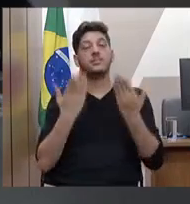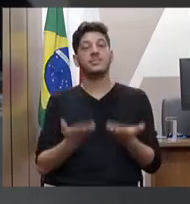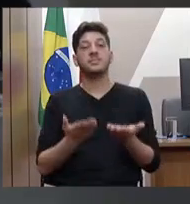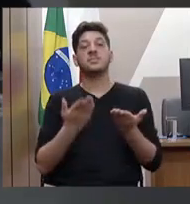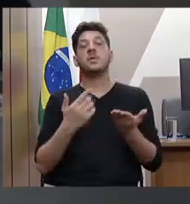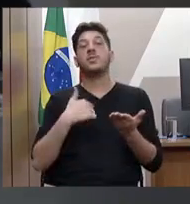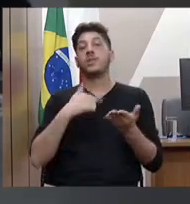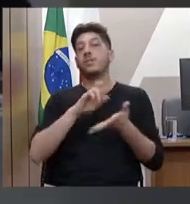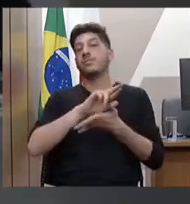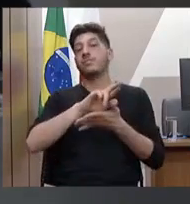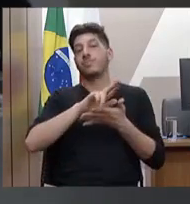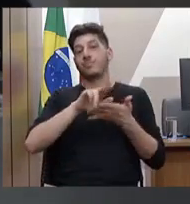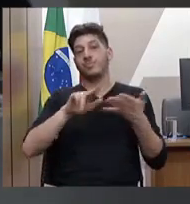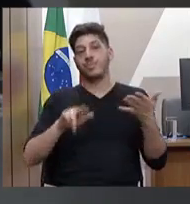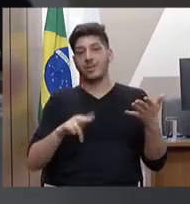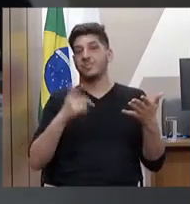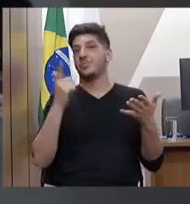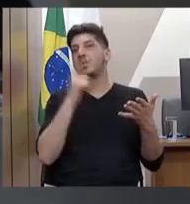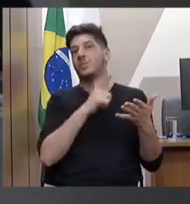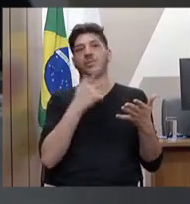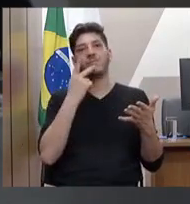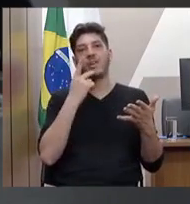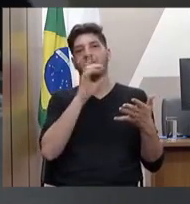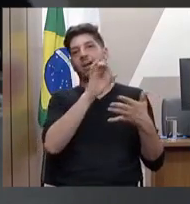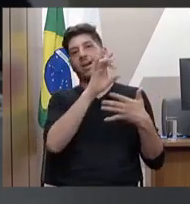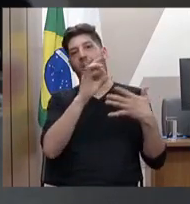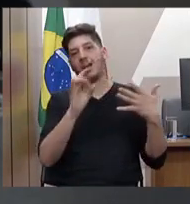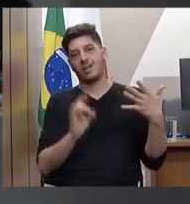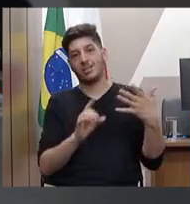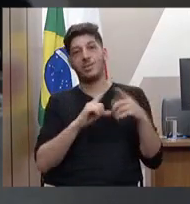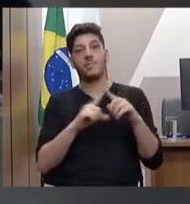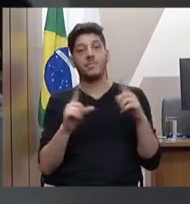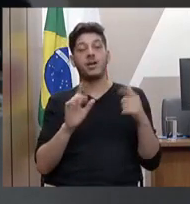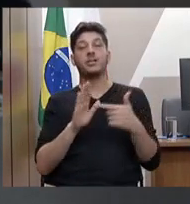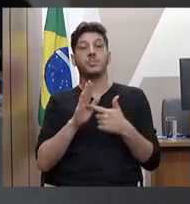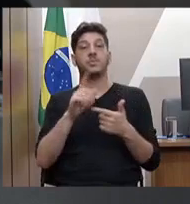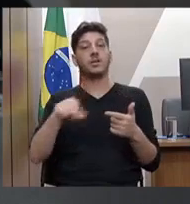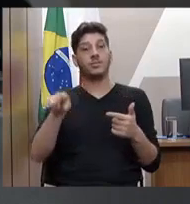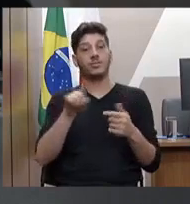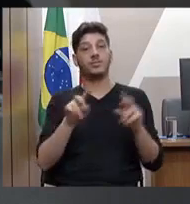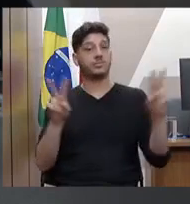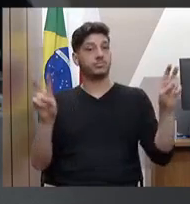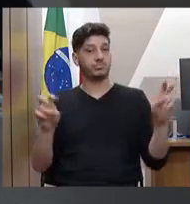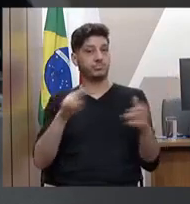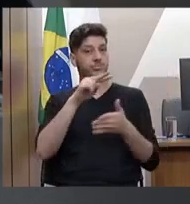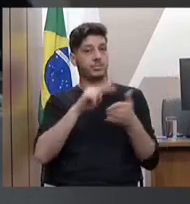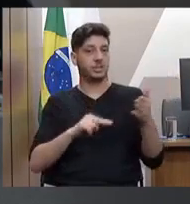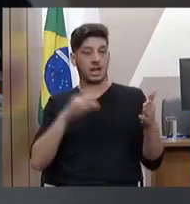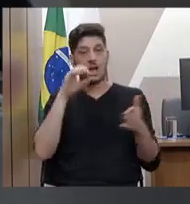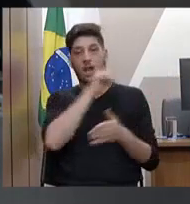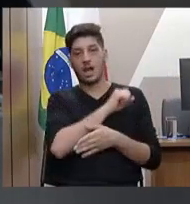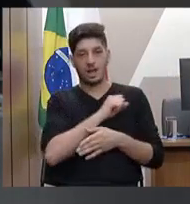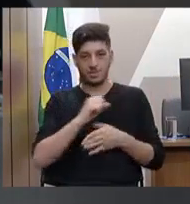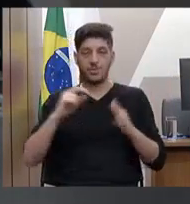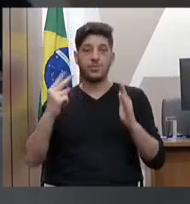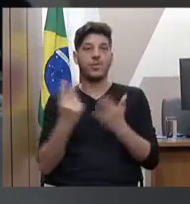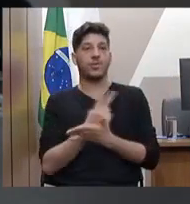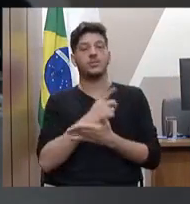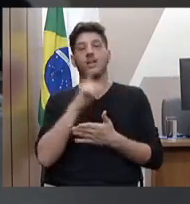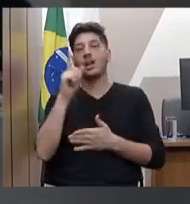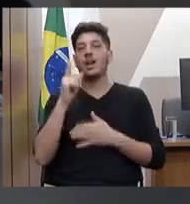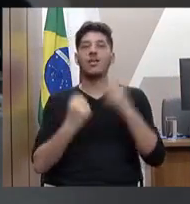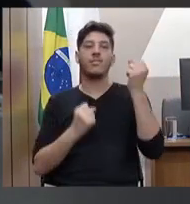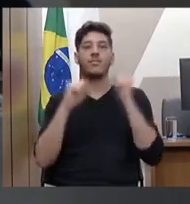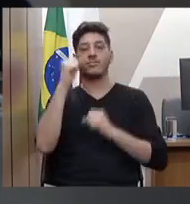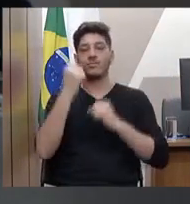eu tenho vários né eu não vou conseguir citar mas eu quero apenas ler para os senhores para finalizar é o caso dos empregados da fábrica